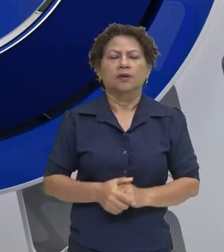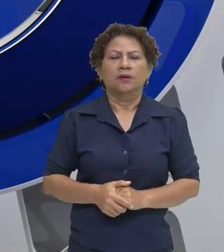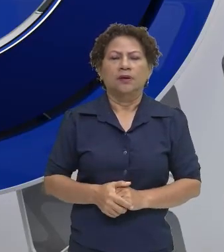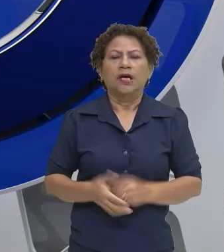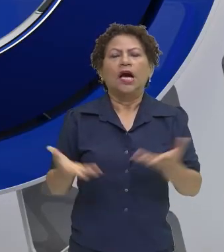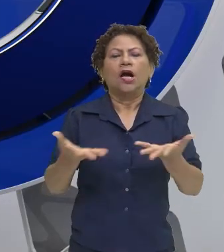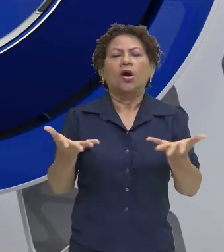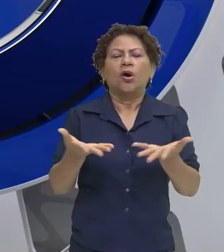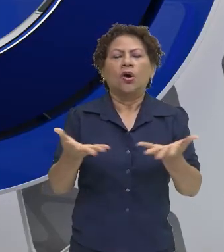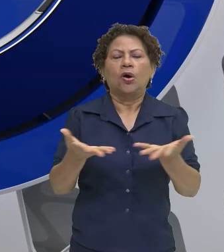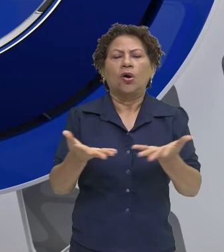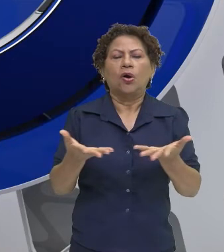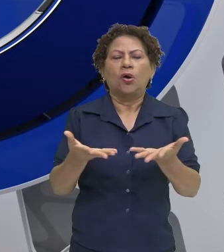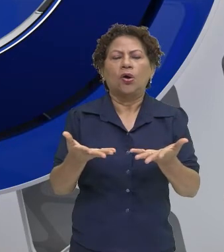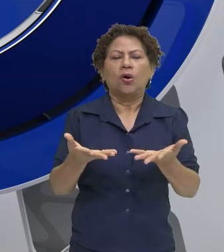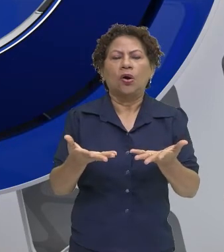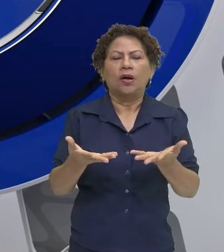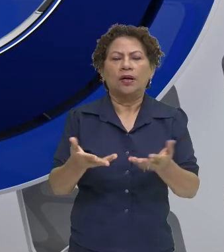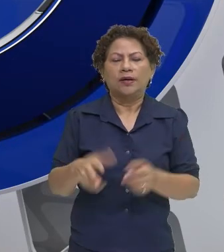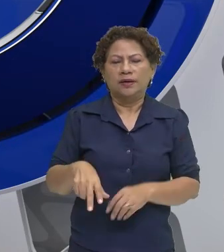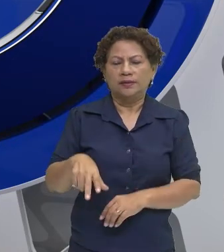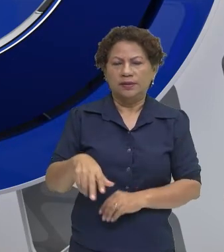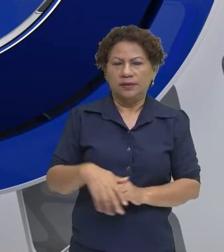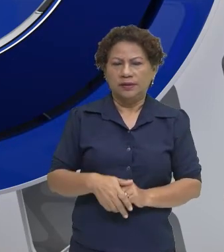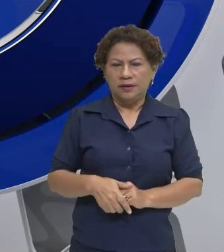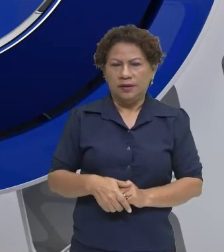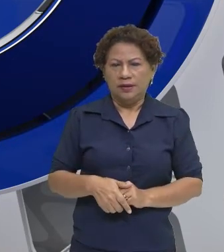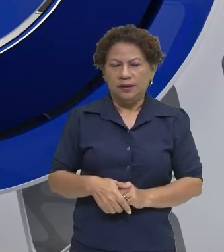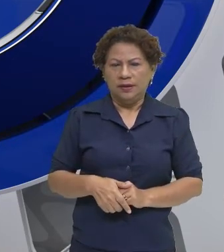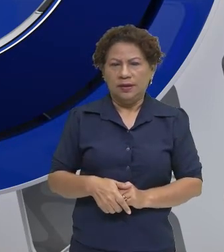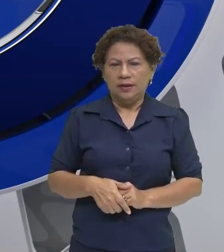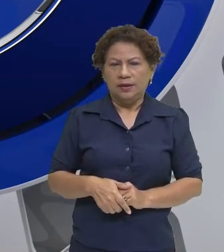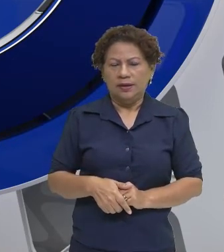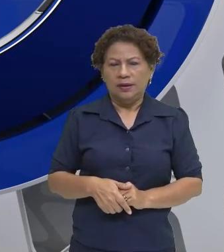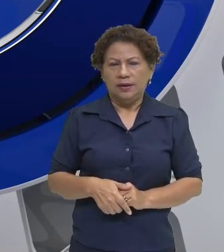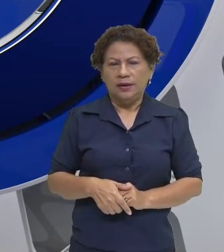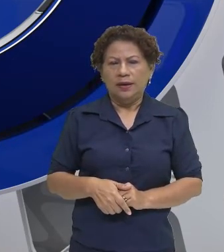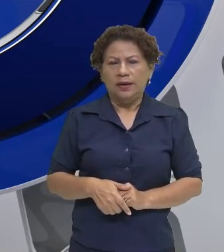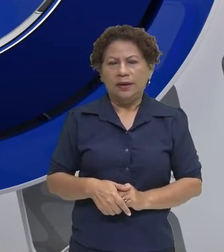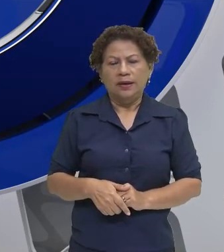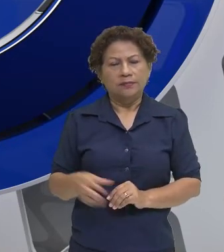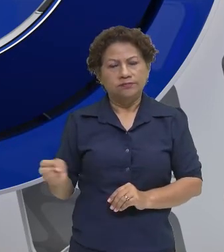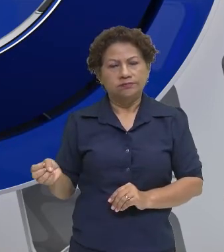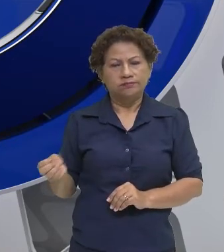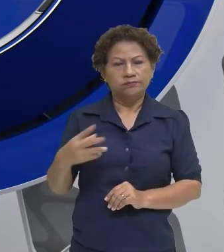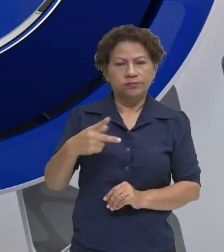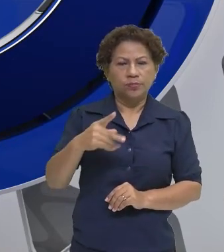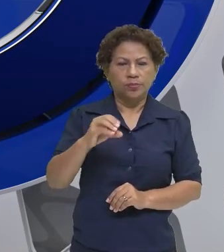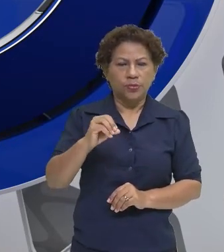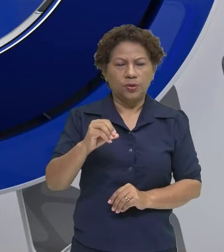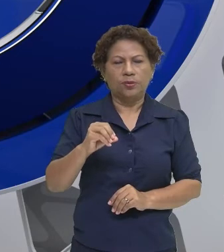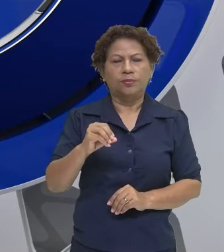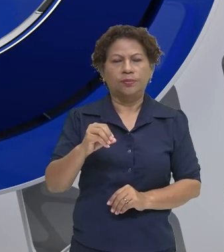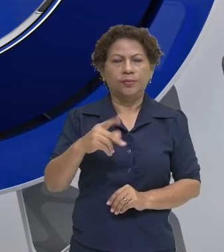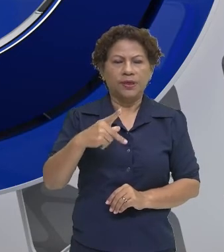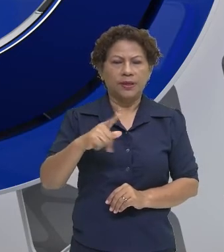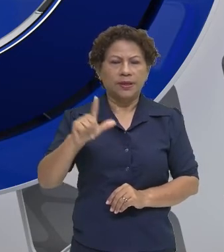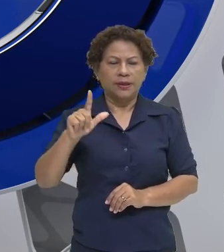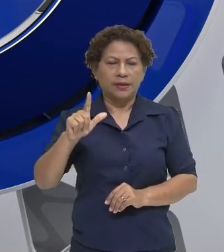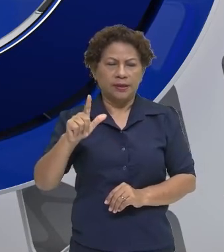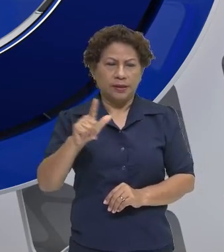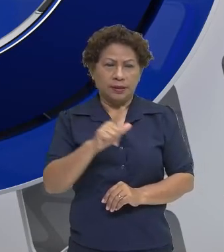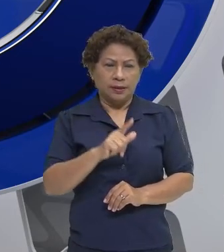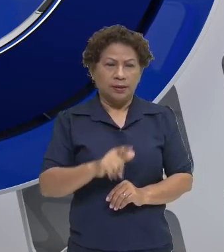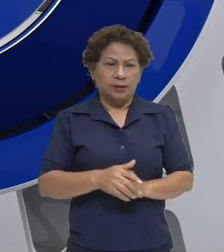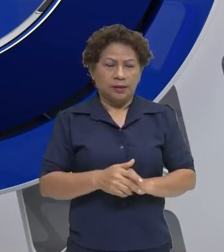momento, dessa pop art? A pop art, ela vem de uma arte popular, mas ela vem, como todo movimento artístico, ela vai